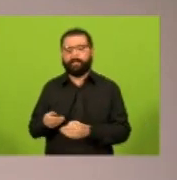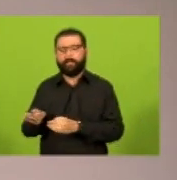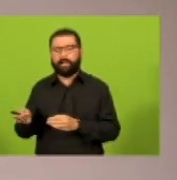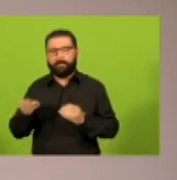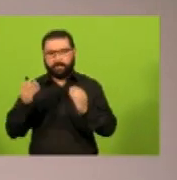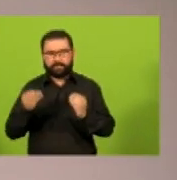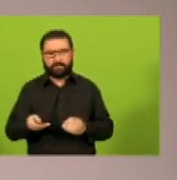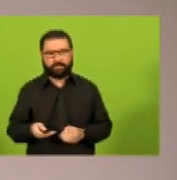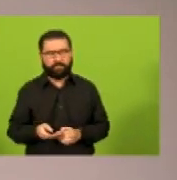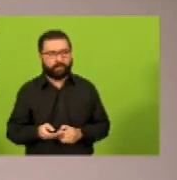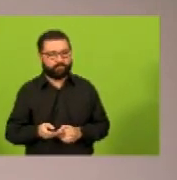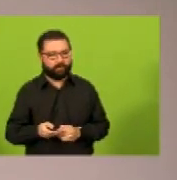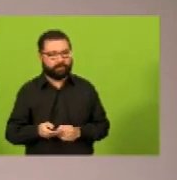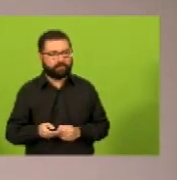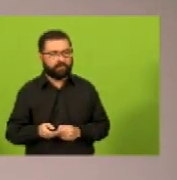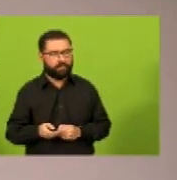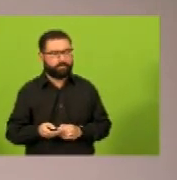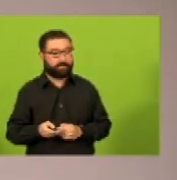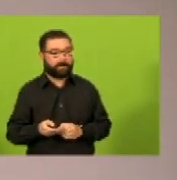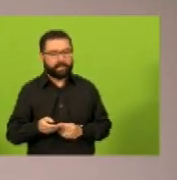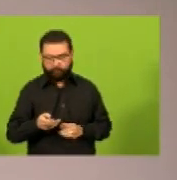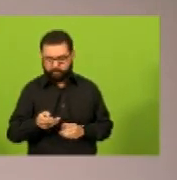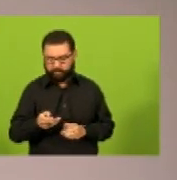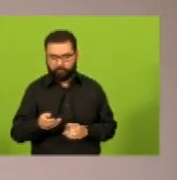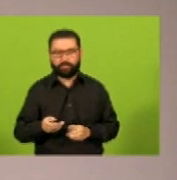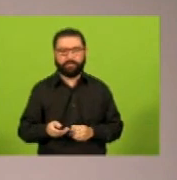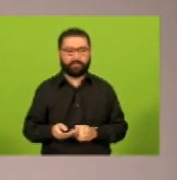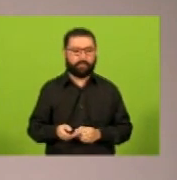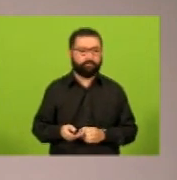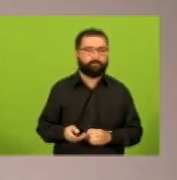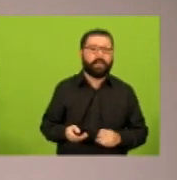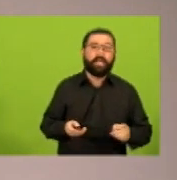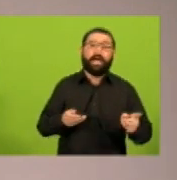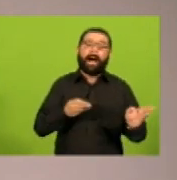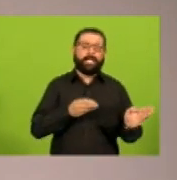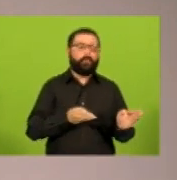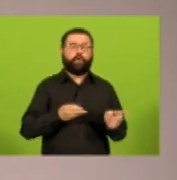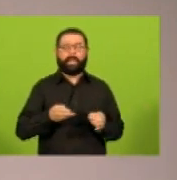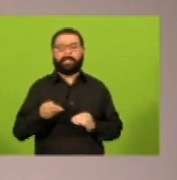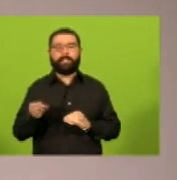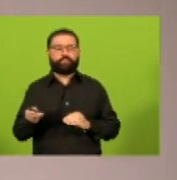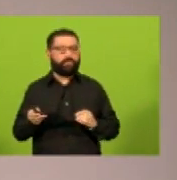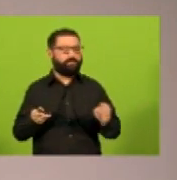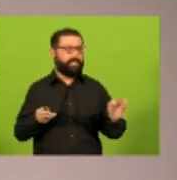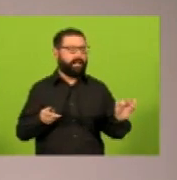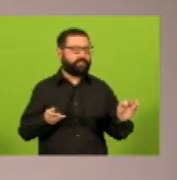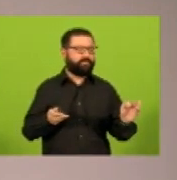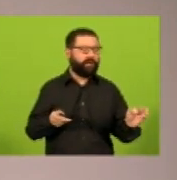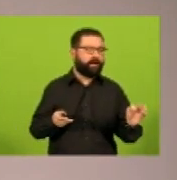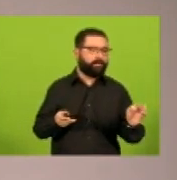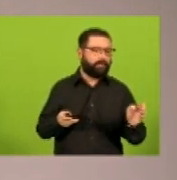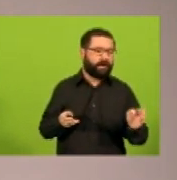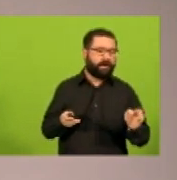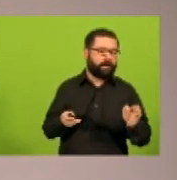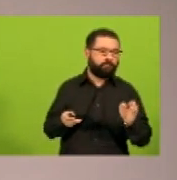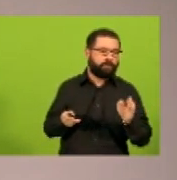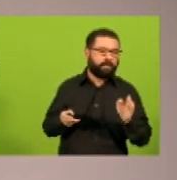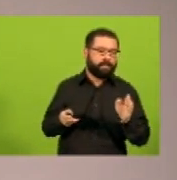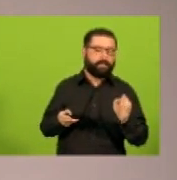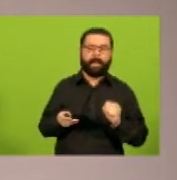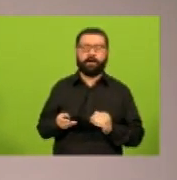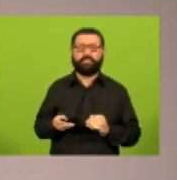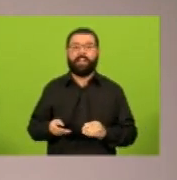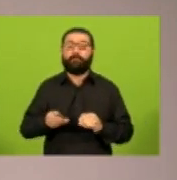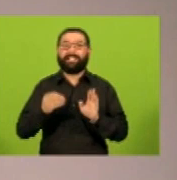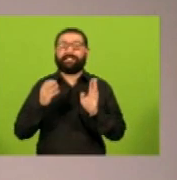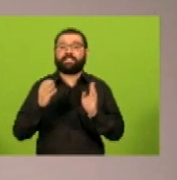vai ter ali as classificações de cada bico que é utilizado. Ali eu coloquei 3 cores diferentes, verde, amarelo